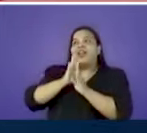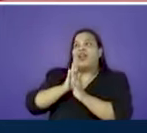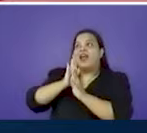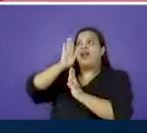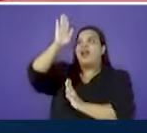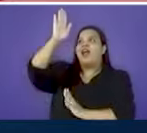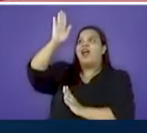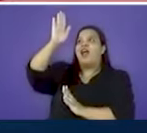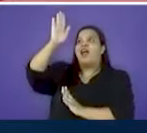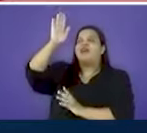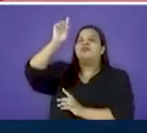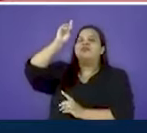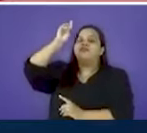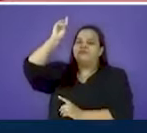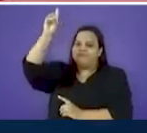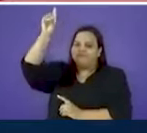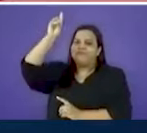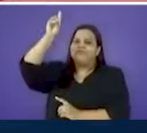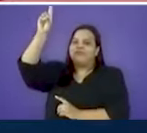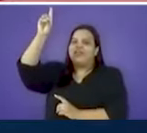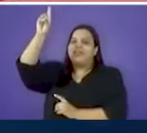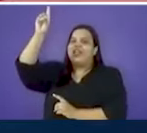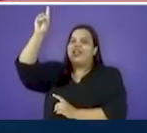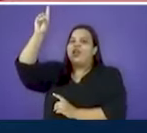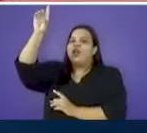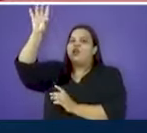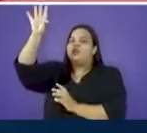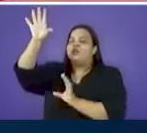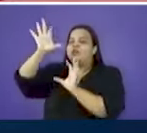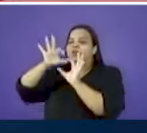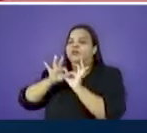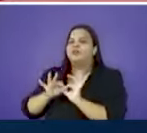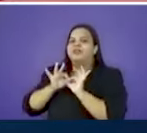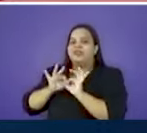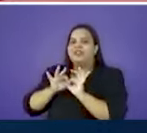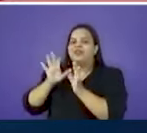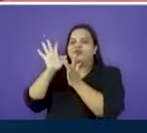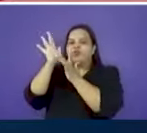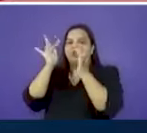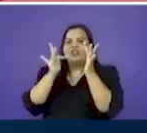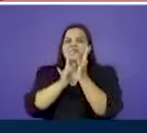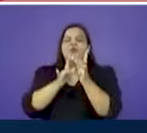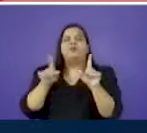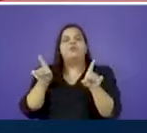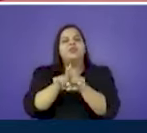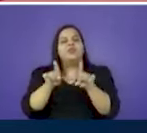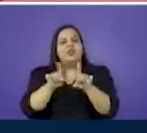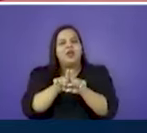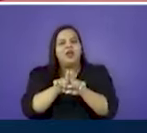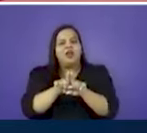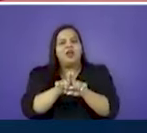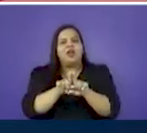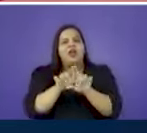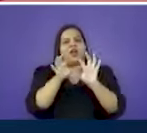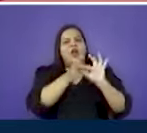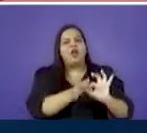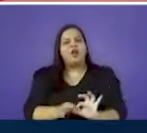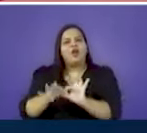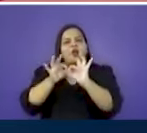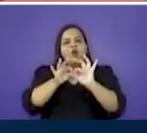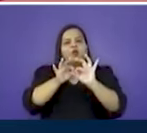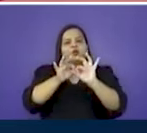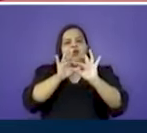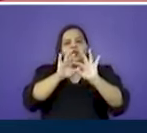porque através de Jesus nós estamos unidos ao Pai. Mas a nossa comunhão também tem uma dimensão